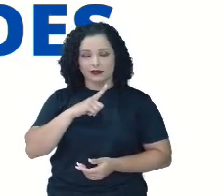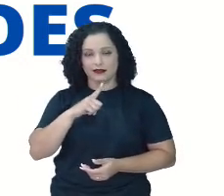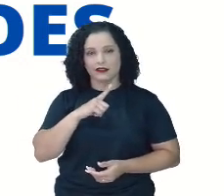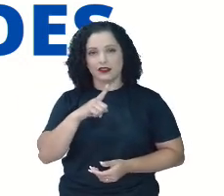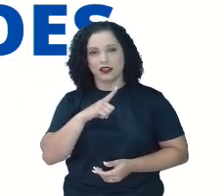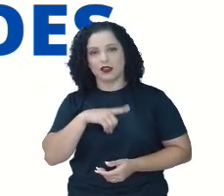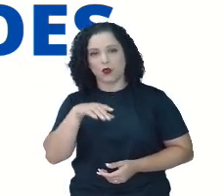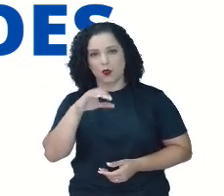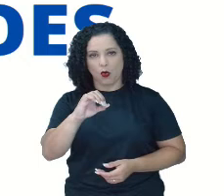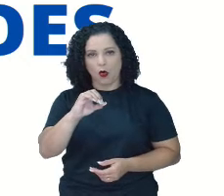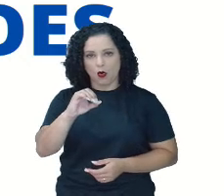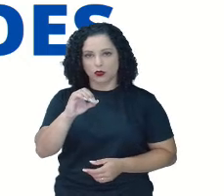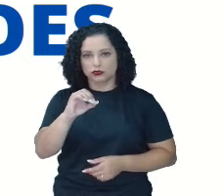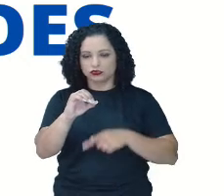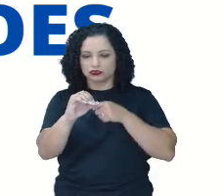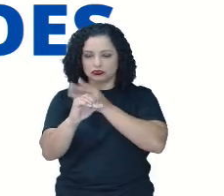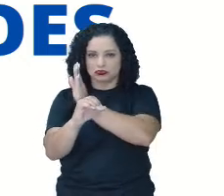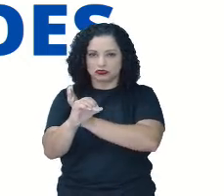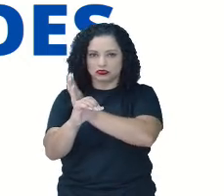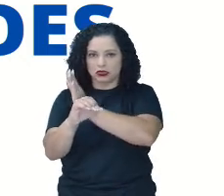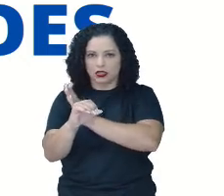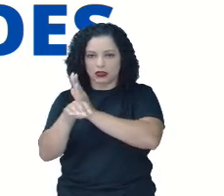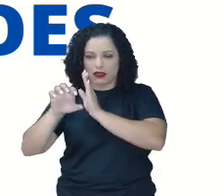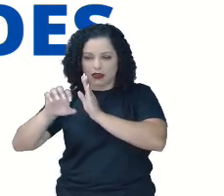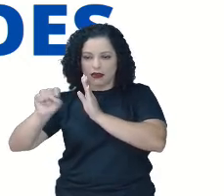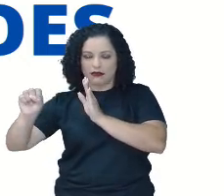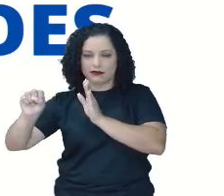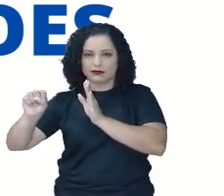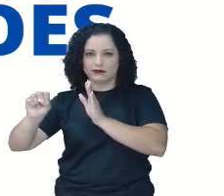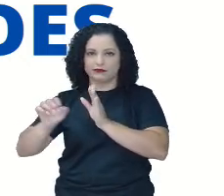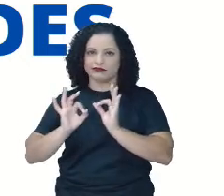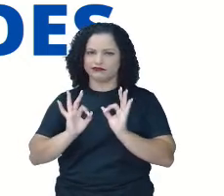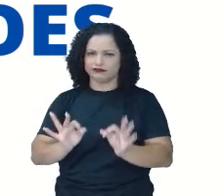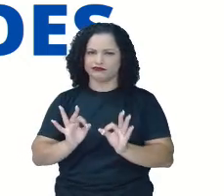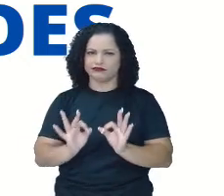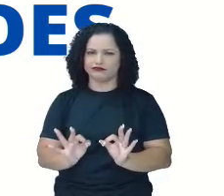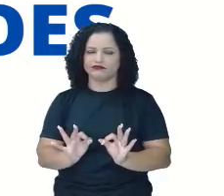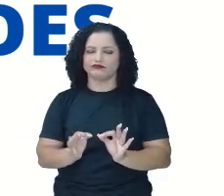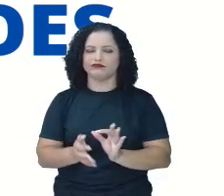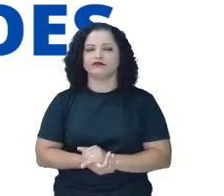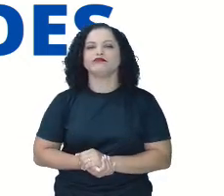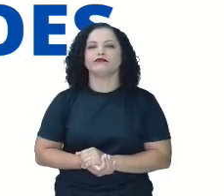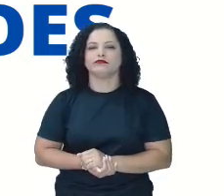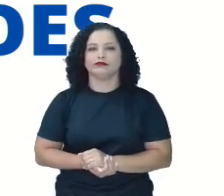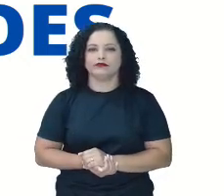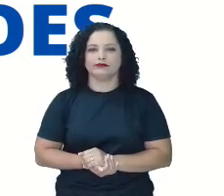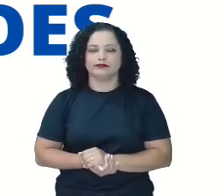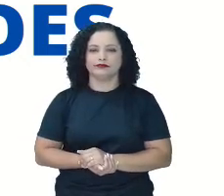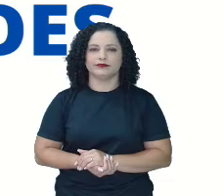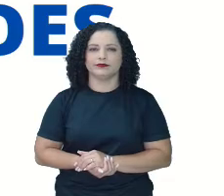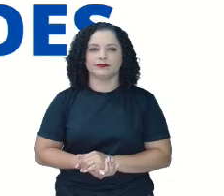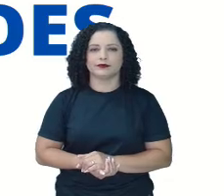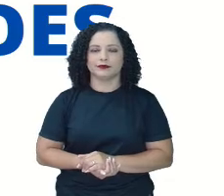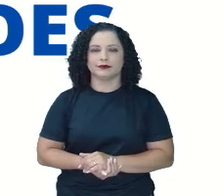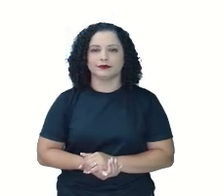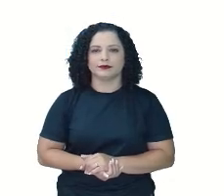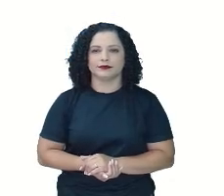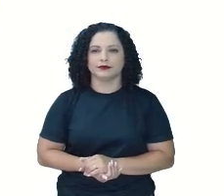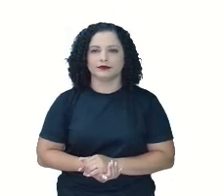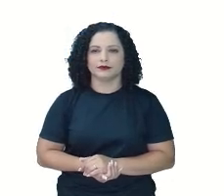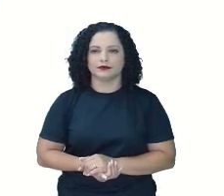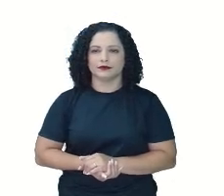outra vogal e o S. Se já tem as duas vogais, coloca somente o S. Ou seja, o resultado é duas vogais e um S, duas vogais e um S.